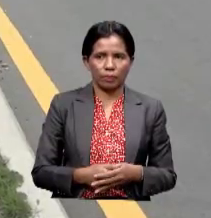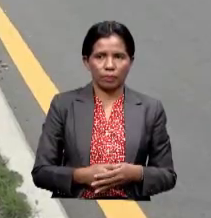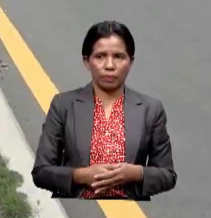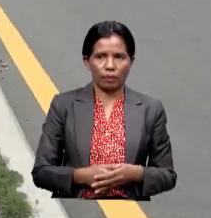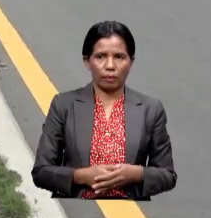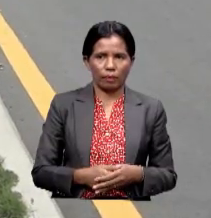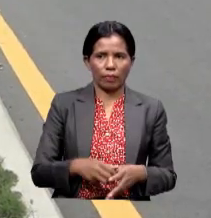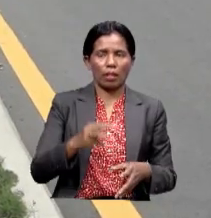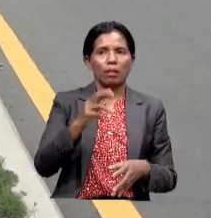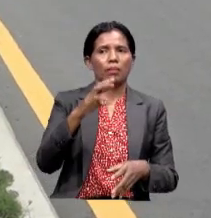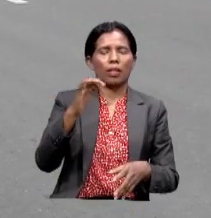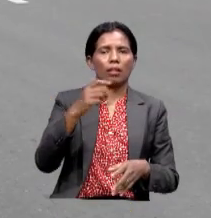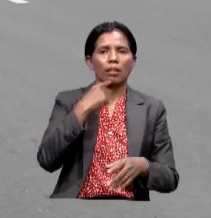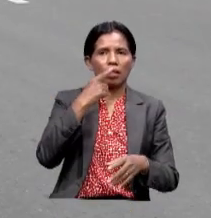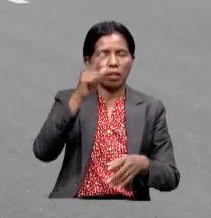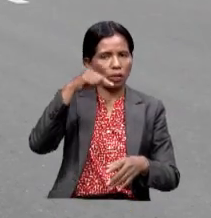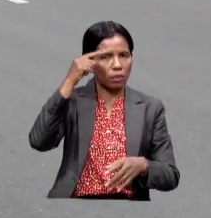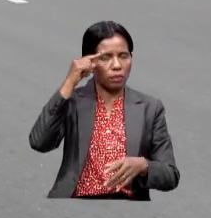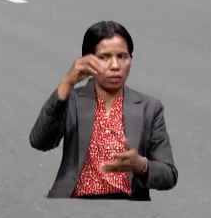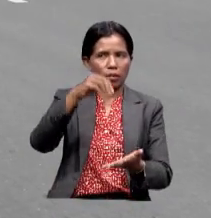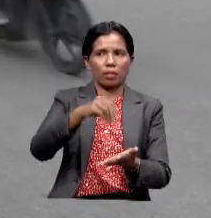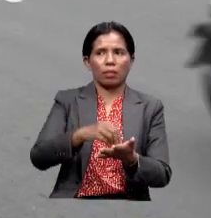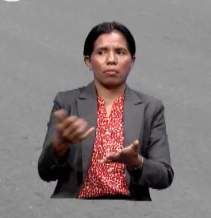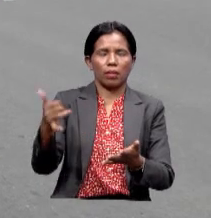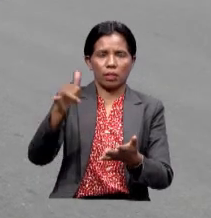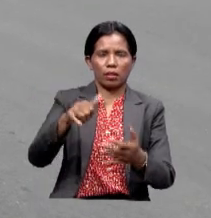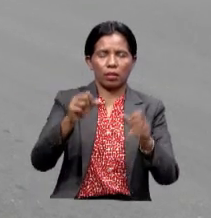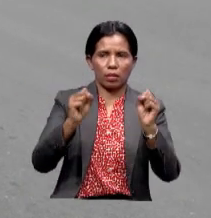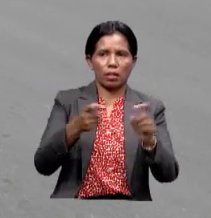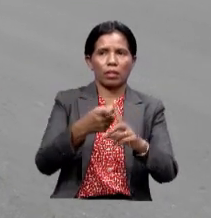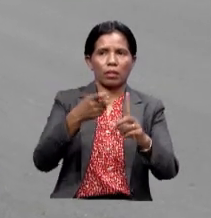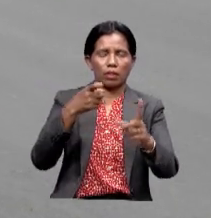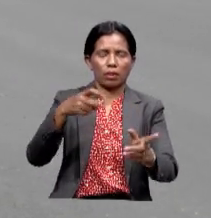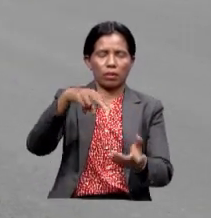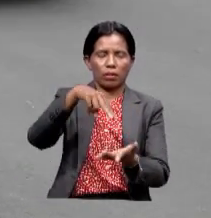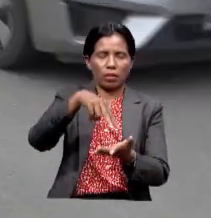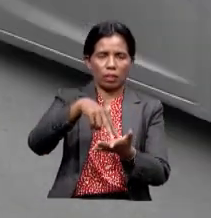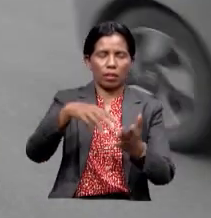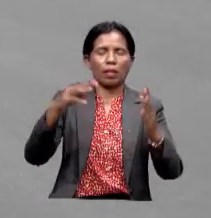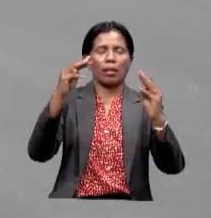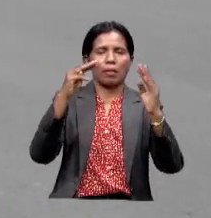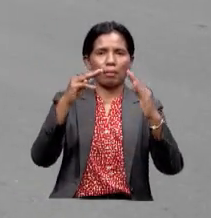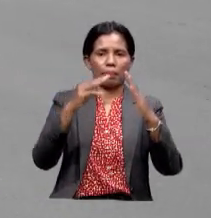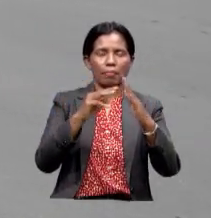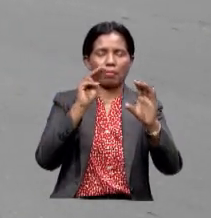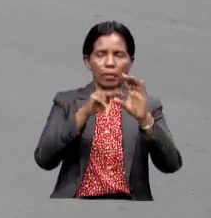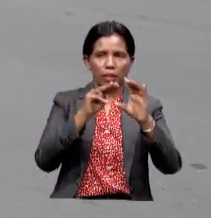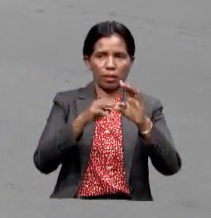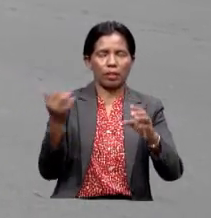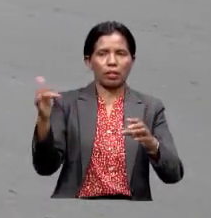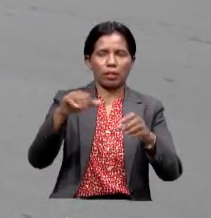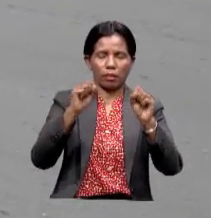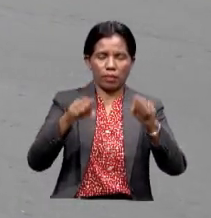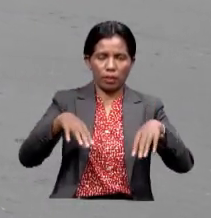Negociante Maria Cruz, zerba governo a tu cria condição basira, li husi hari mini mercado e a refere, nune sira